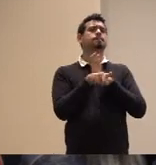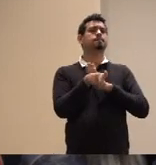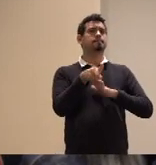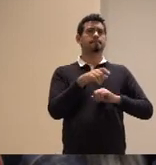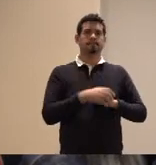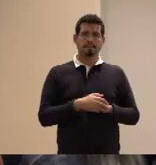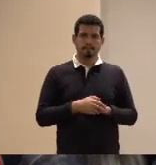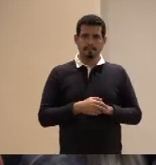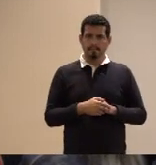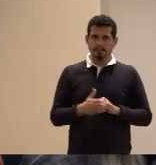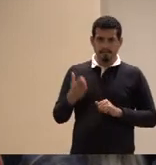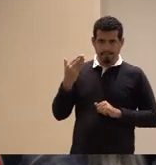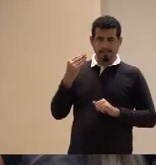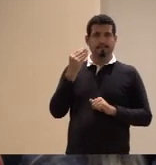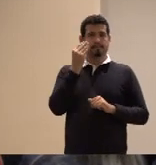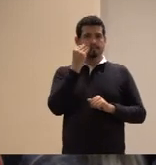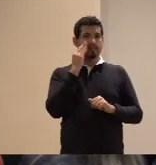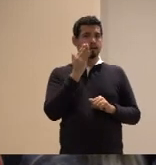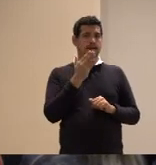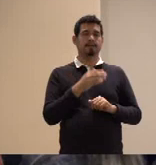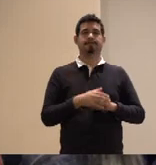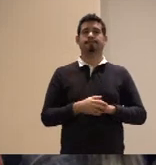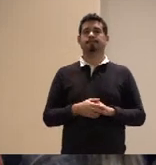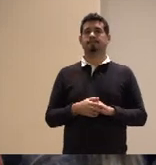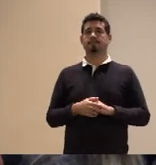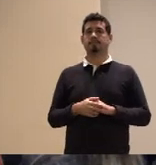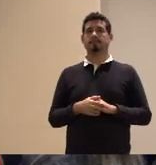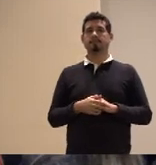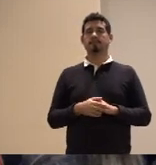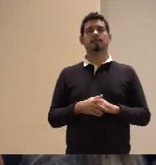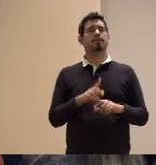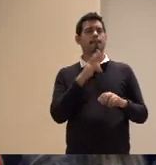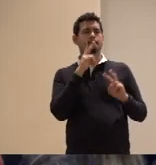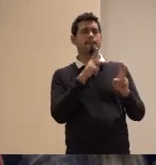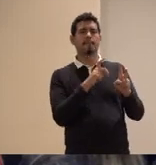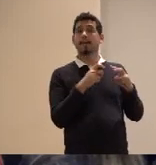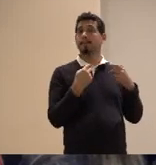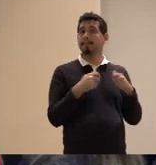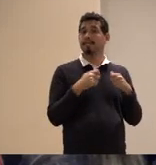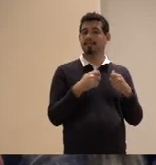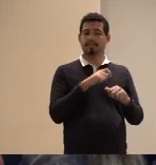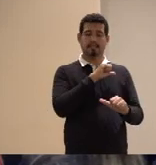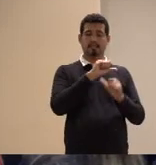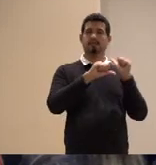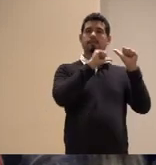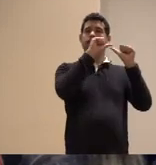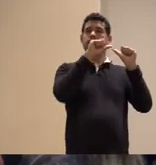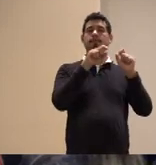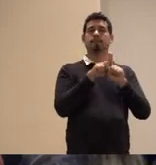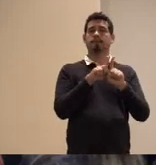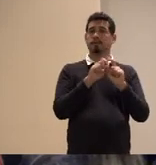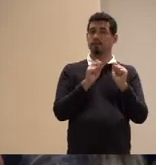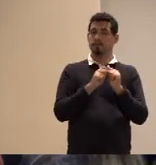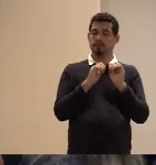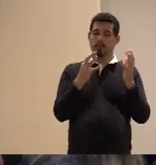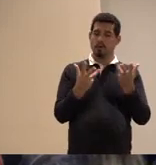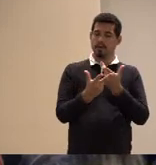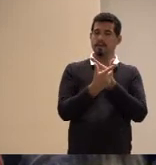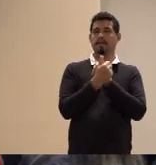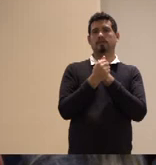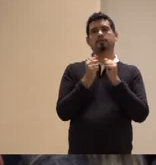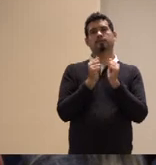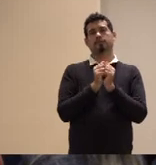vocês notaram a possibilidade de, a necessidade de transformação da modalidade do acolhimento institucional,